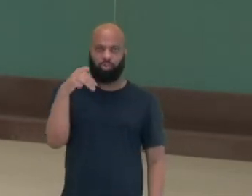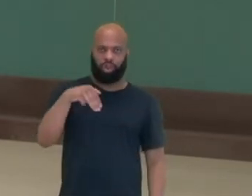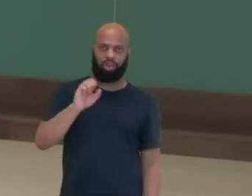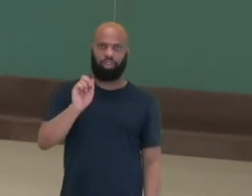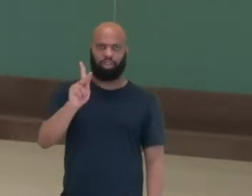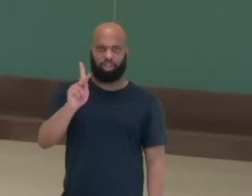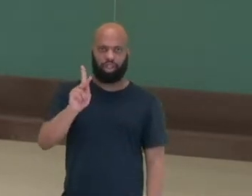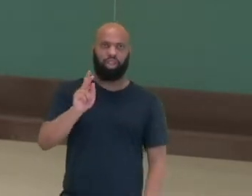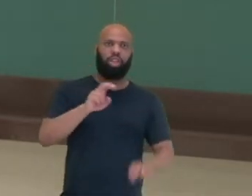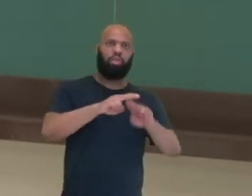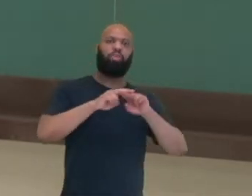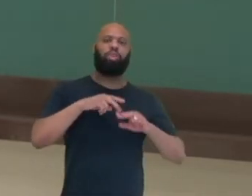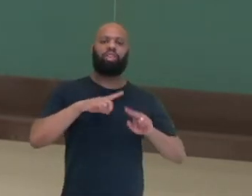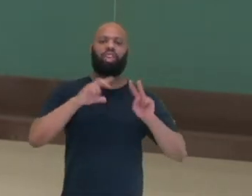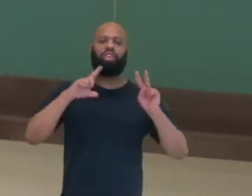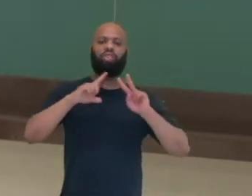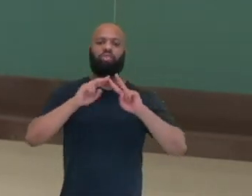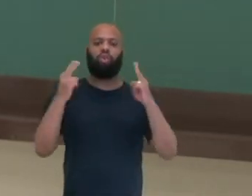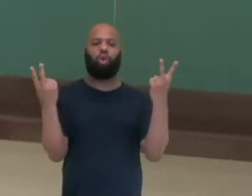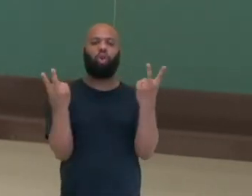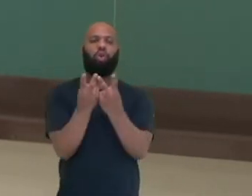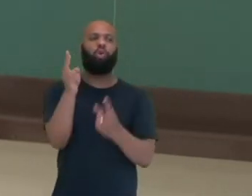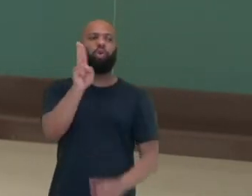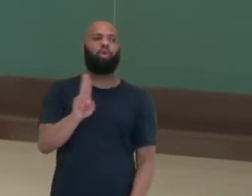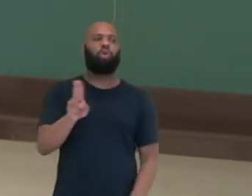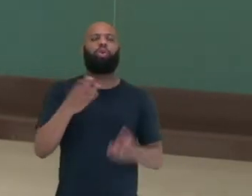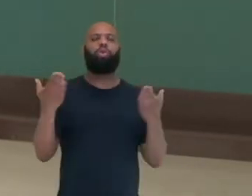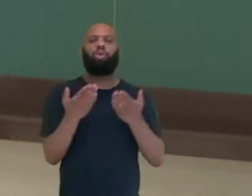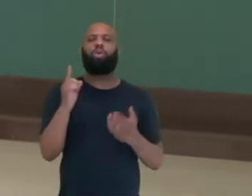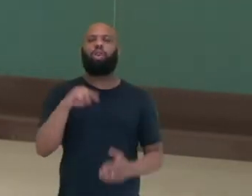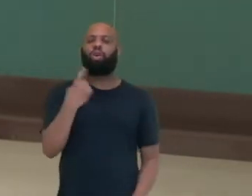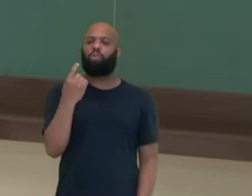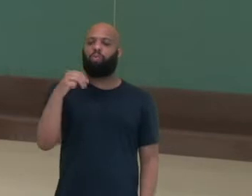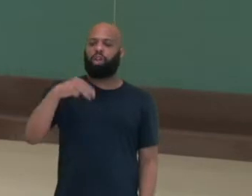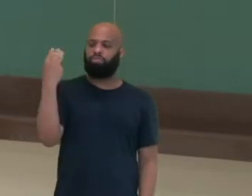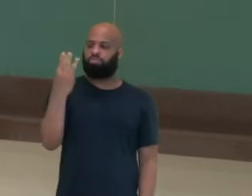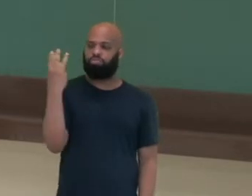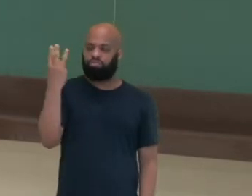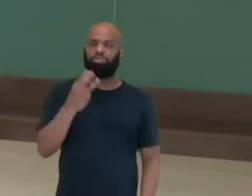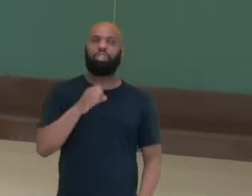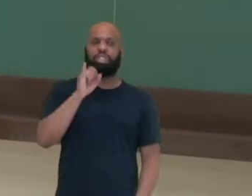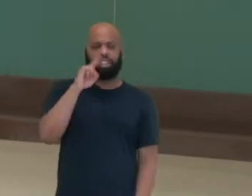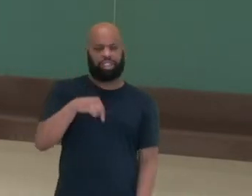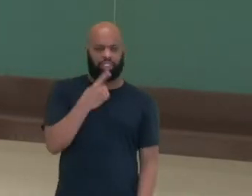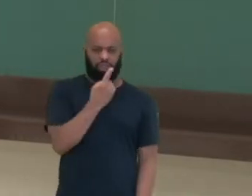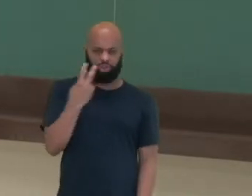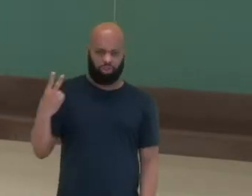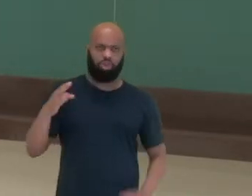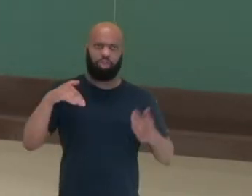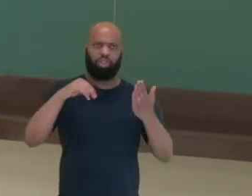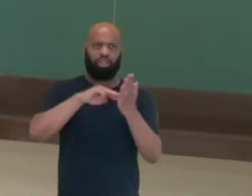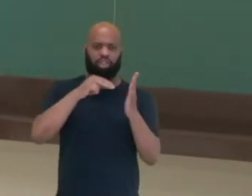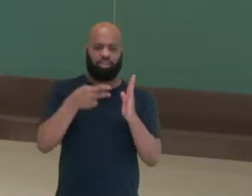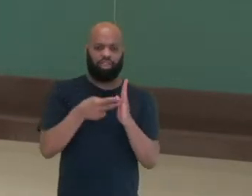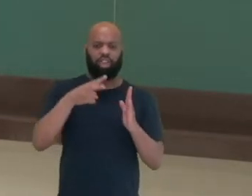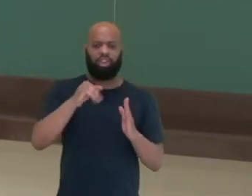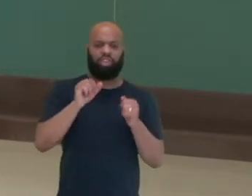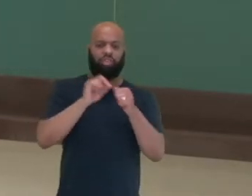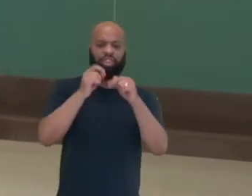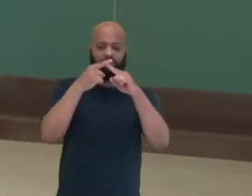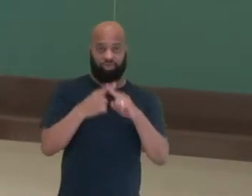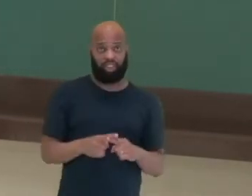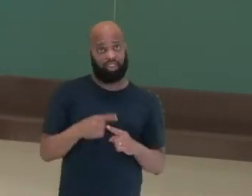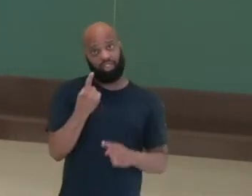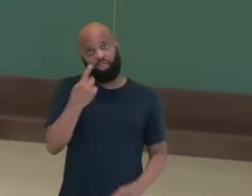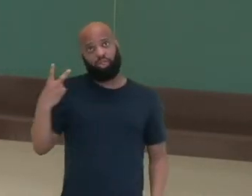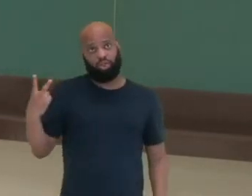iguais. Tá? Então, o volume ocupado aqui é 1 metro cúbico. Tá? E se são 12, né? Então, a gente multiplica